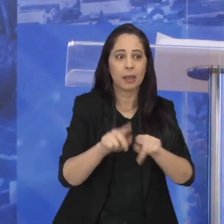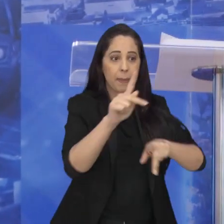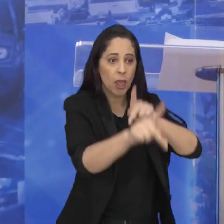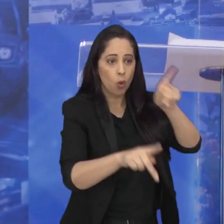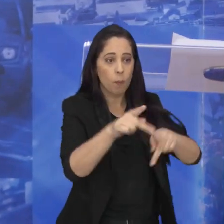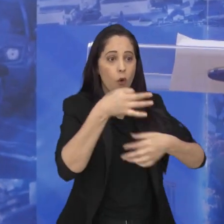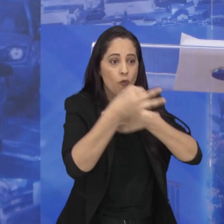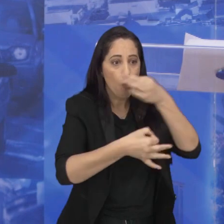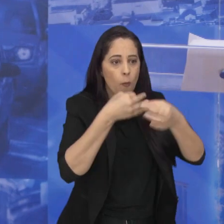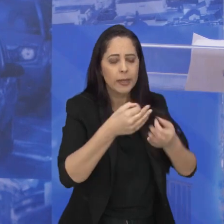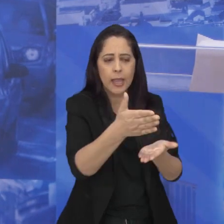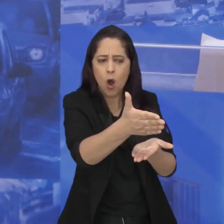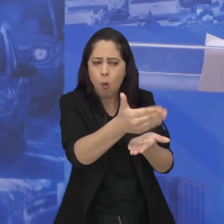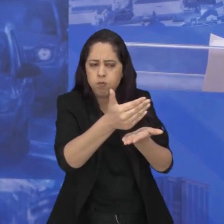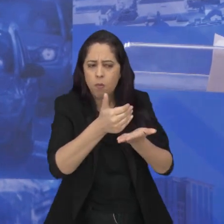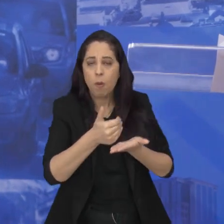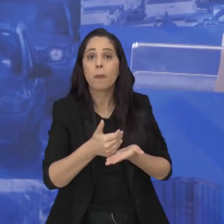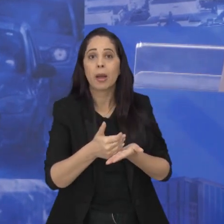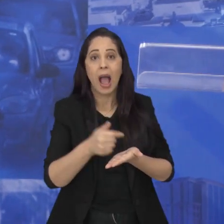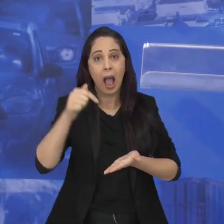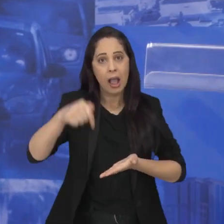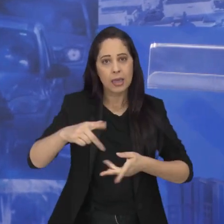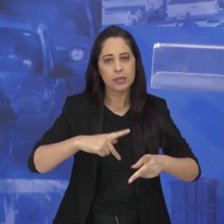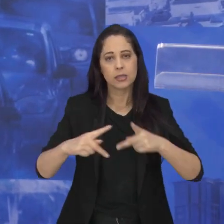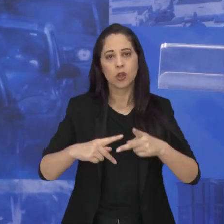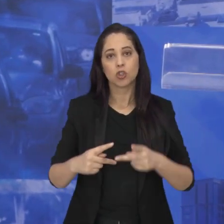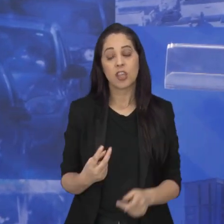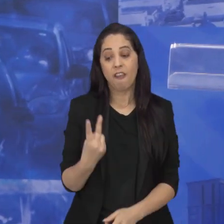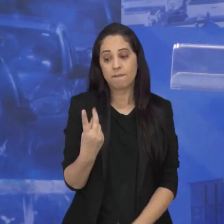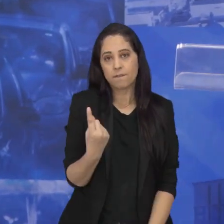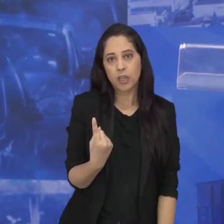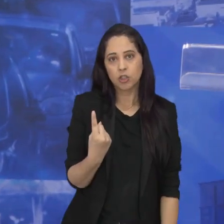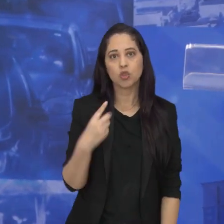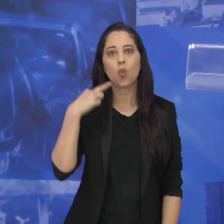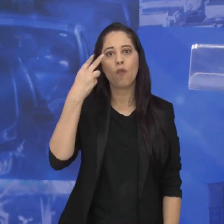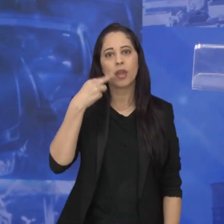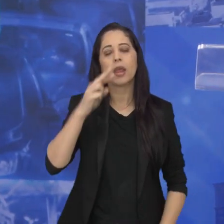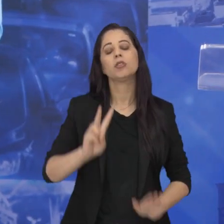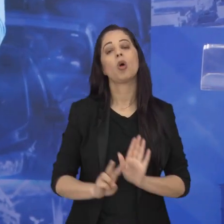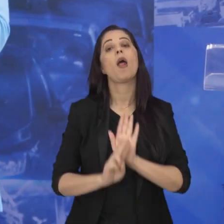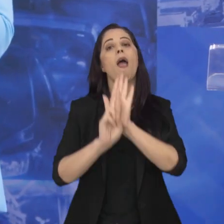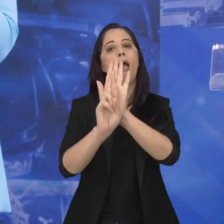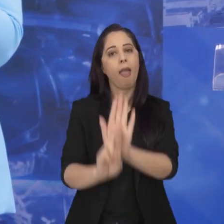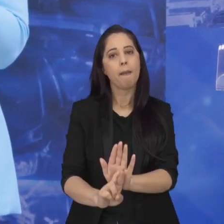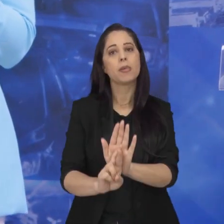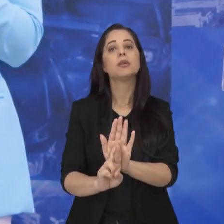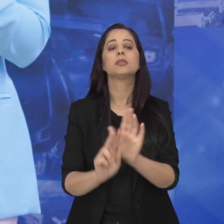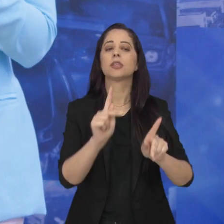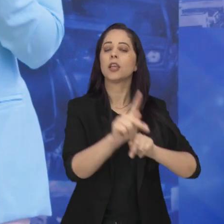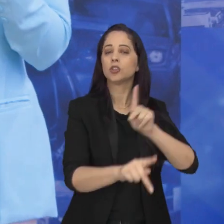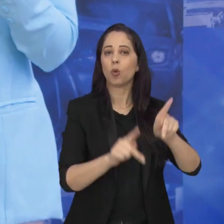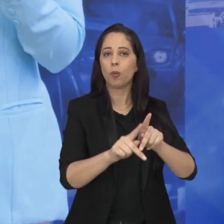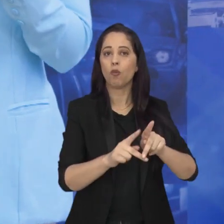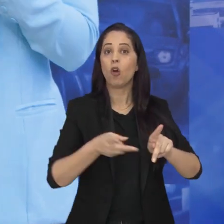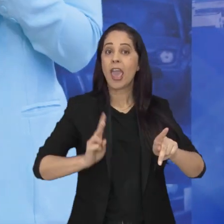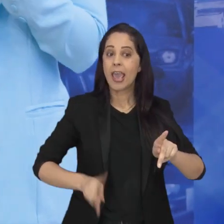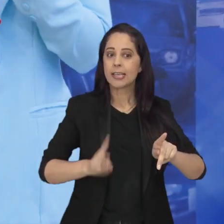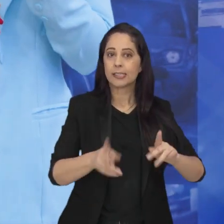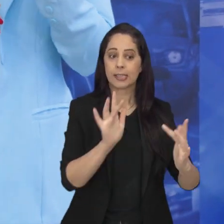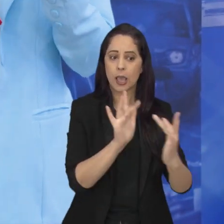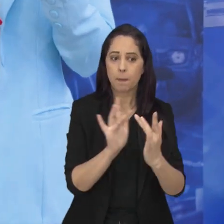as demandas da população. Em São José, 21 vereadores representam os eleitores e o contato